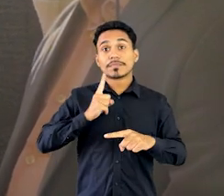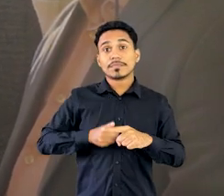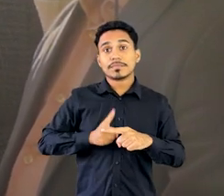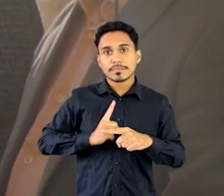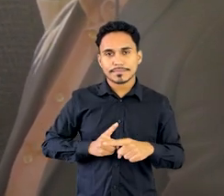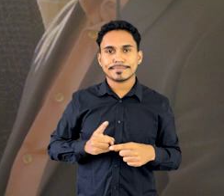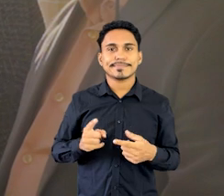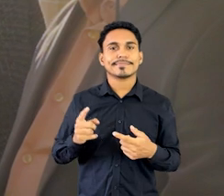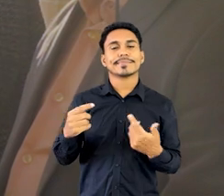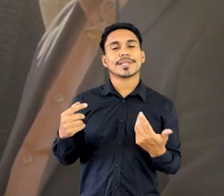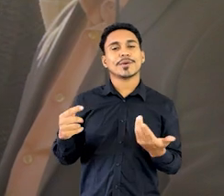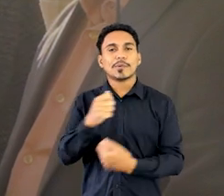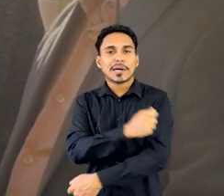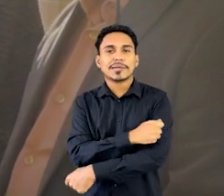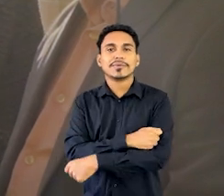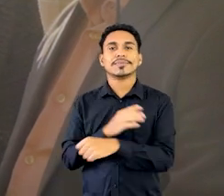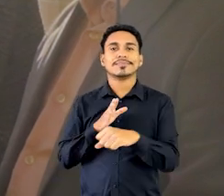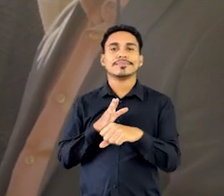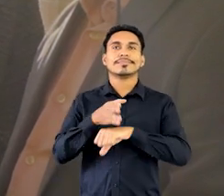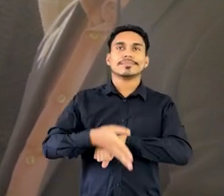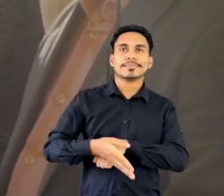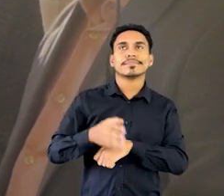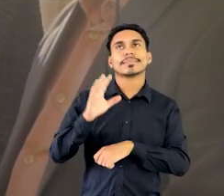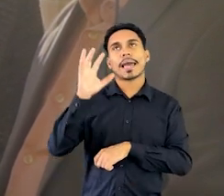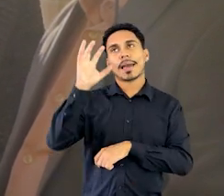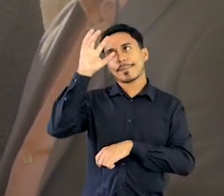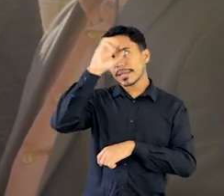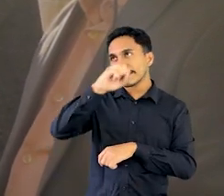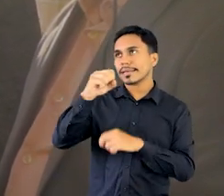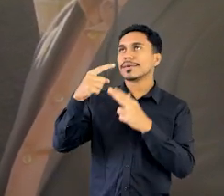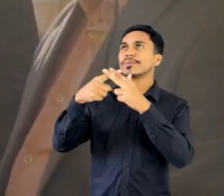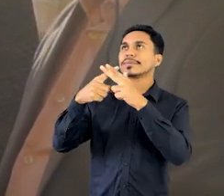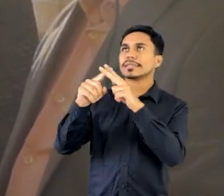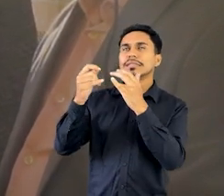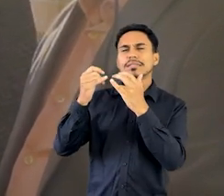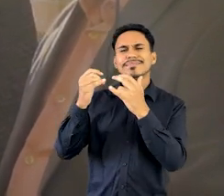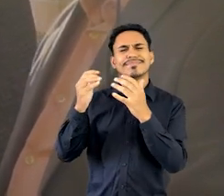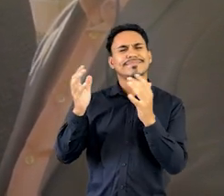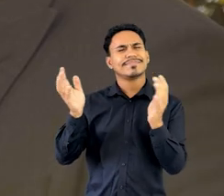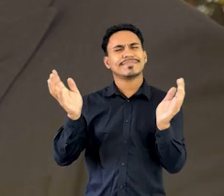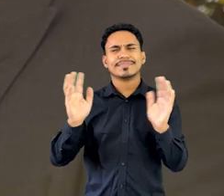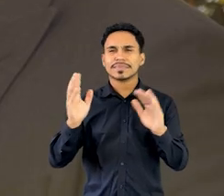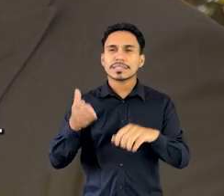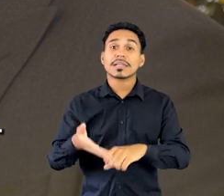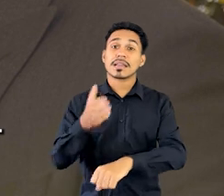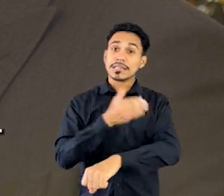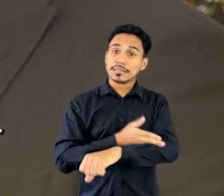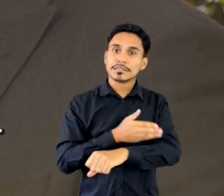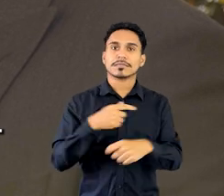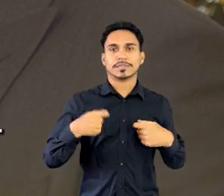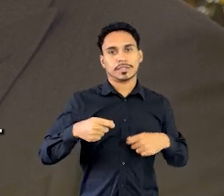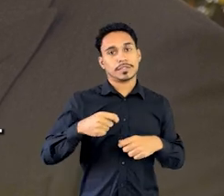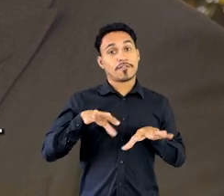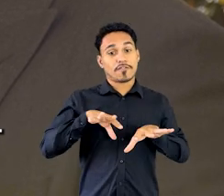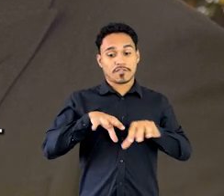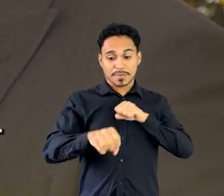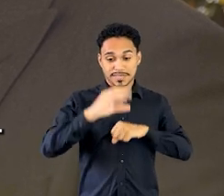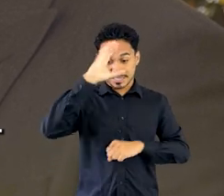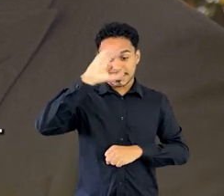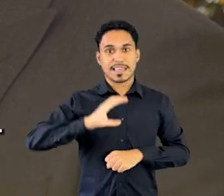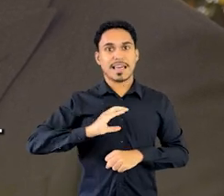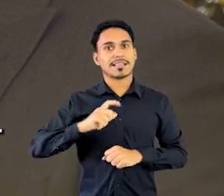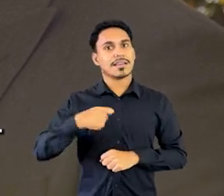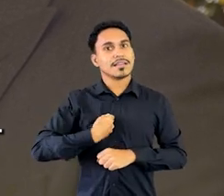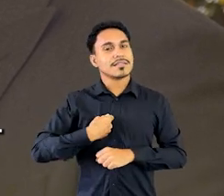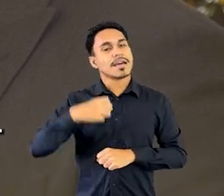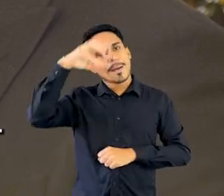uma formação de você ir lá e fazer o aluno Ah ele vai aprender a consertar um fio não sei aonde né ele tem toda uma formação cidadã